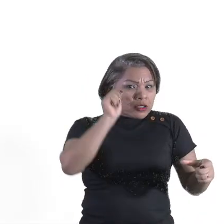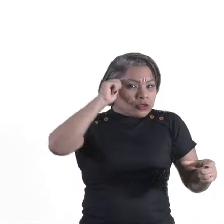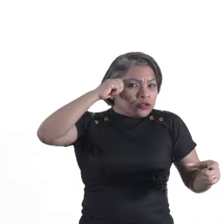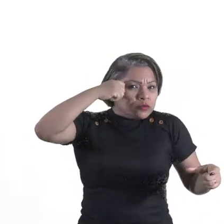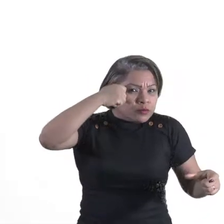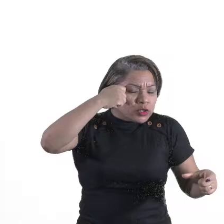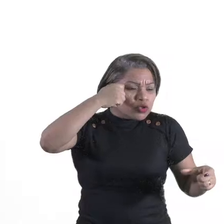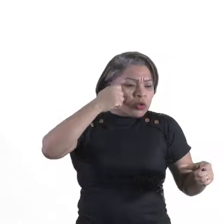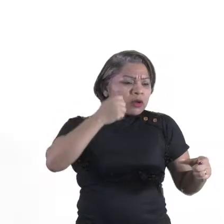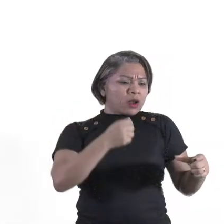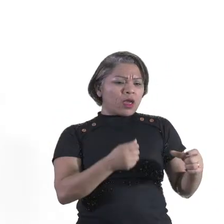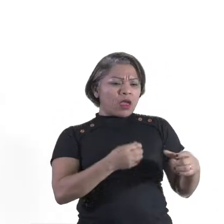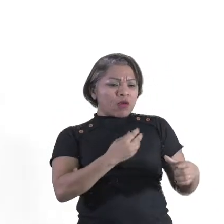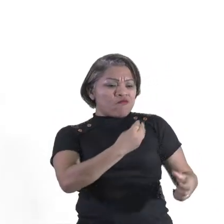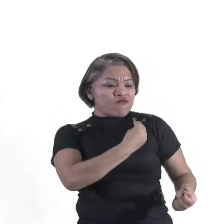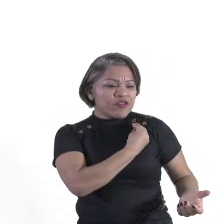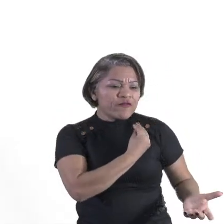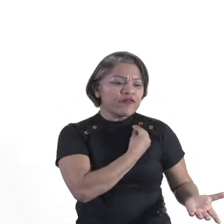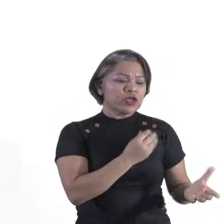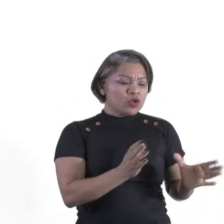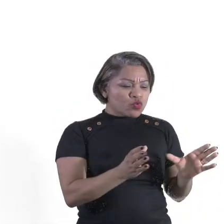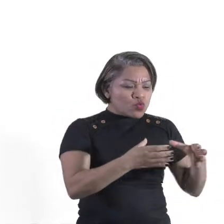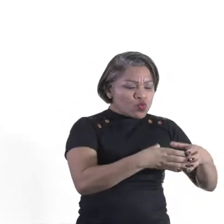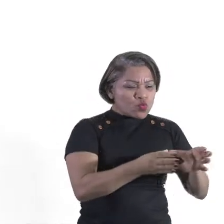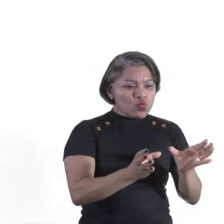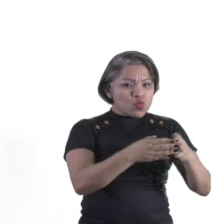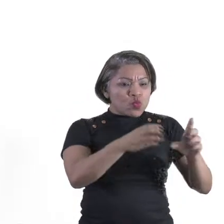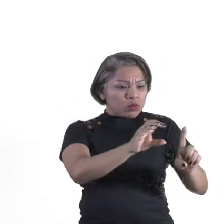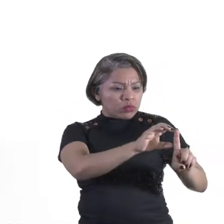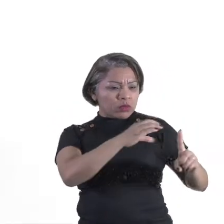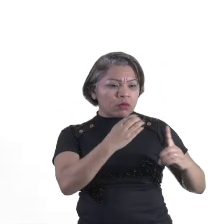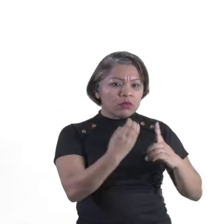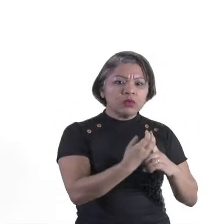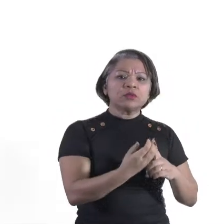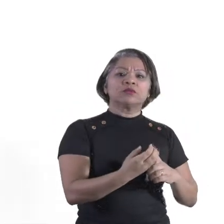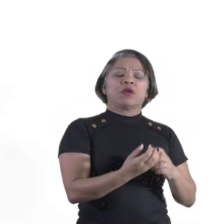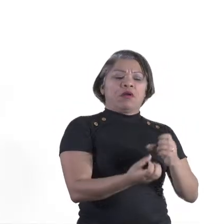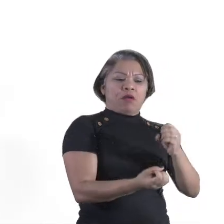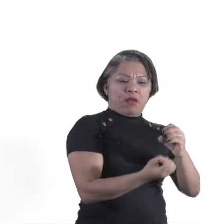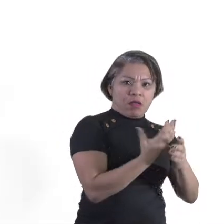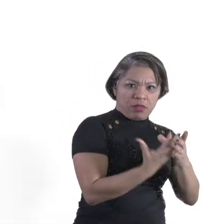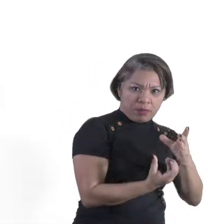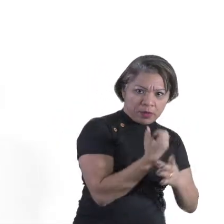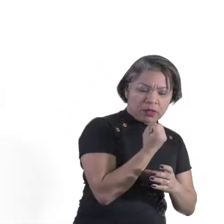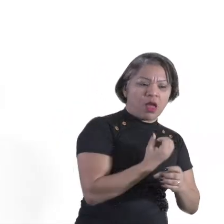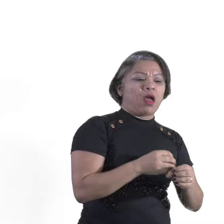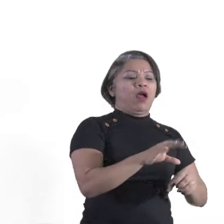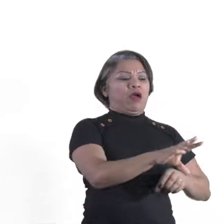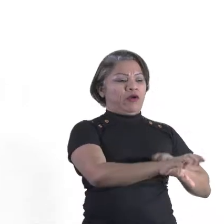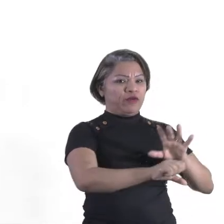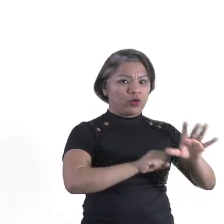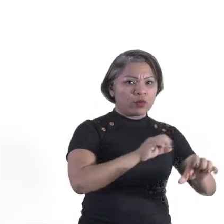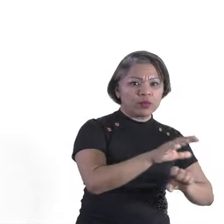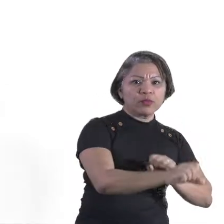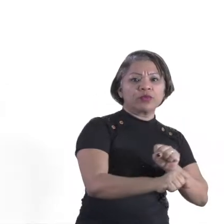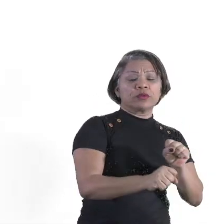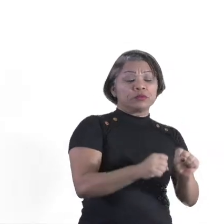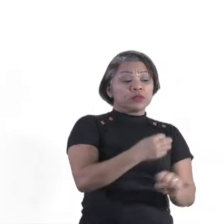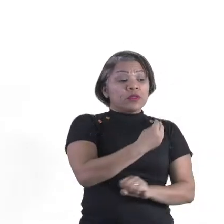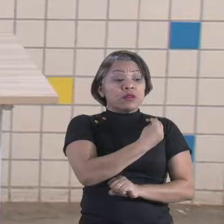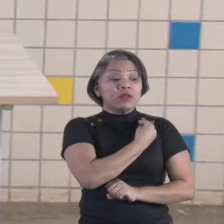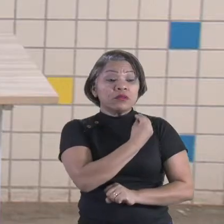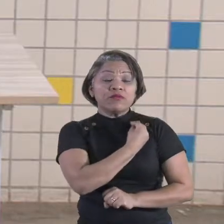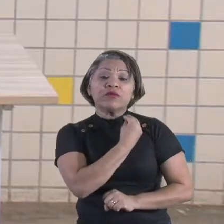nesses núcleos, nessas comunidades. Eles plantavam, eles colhiam e subsistiam